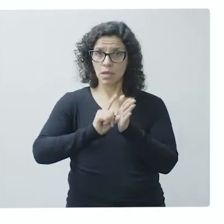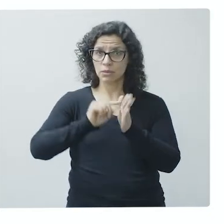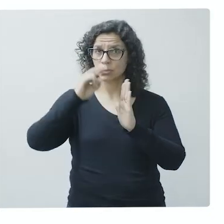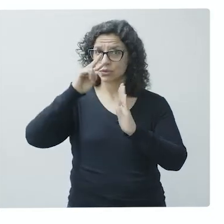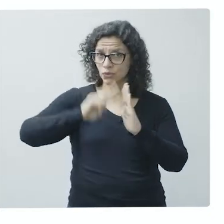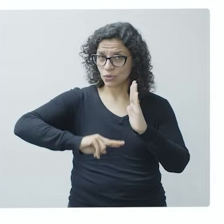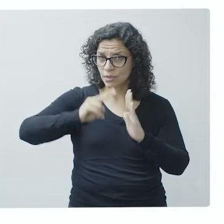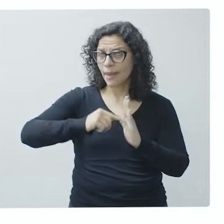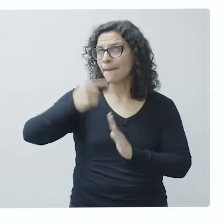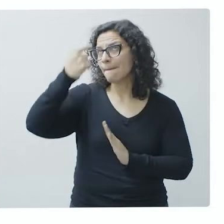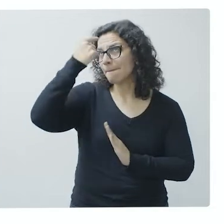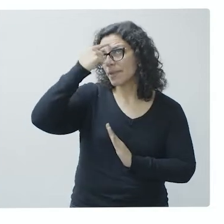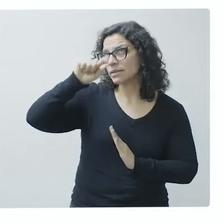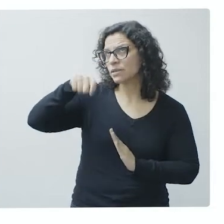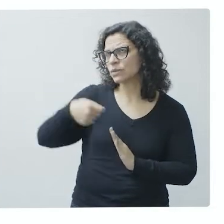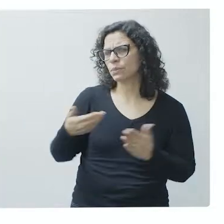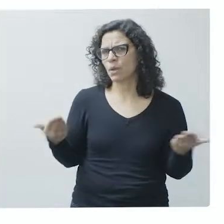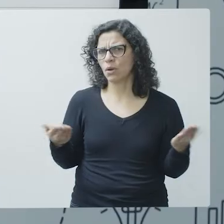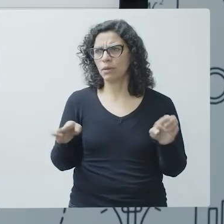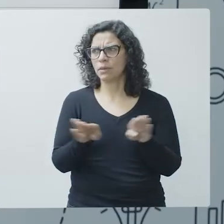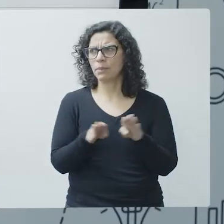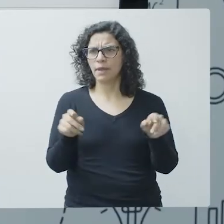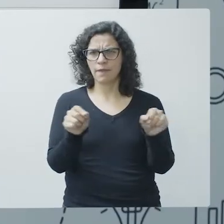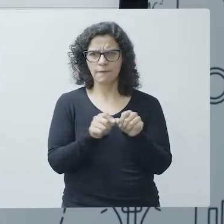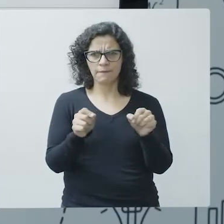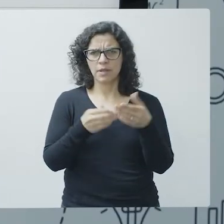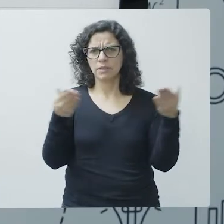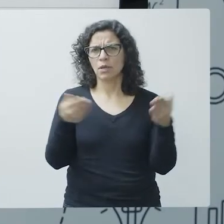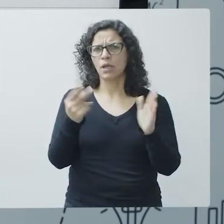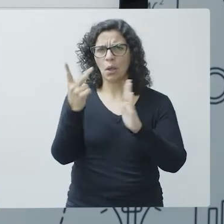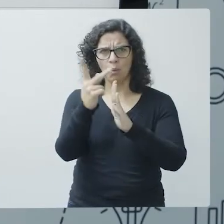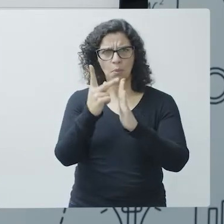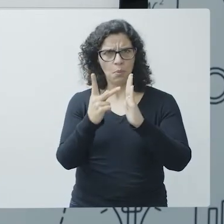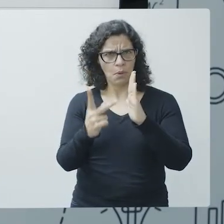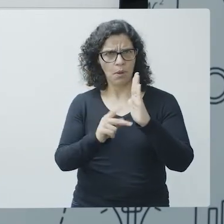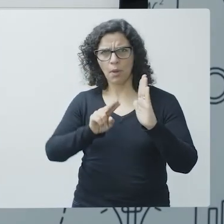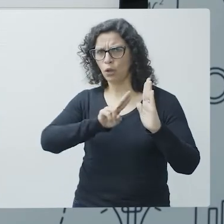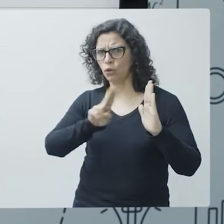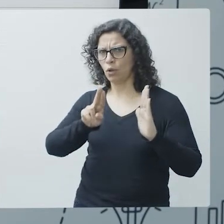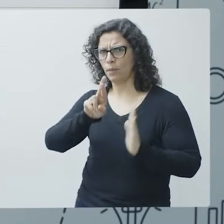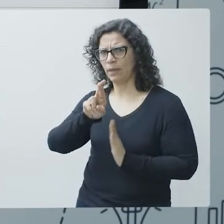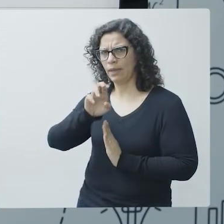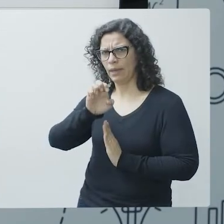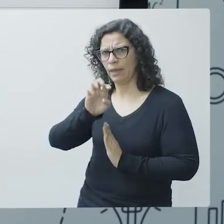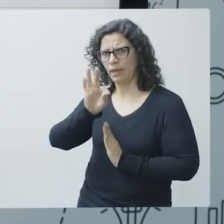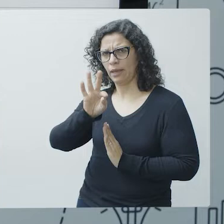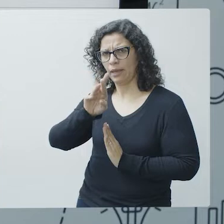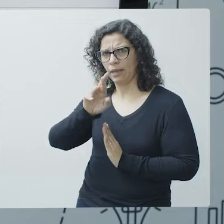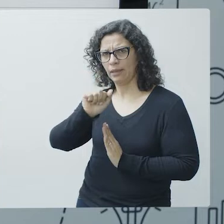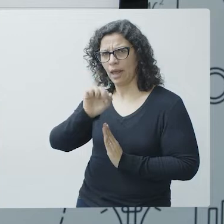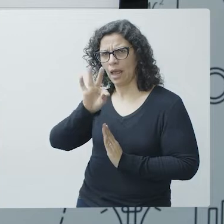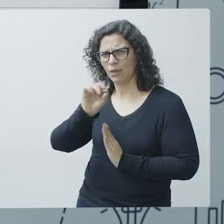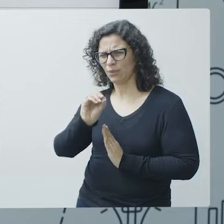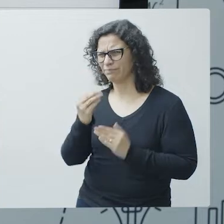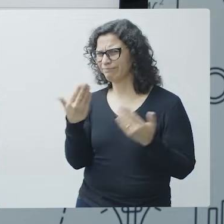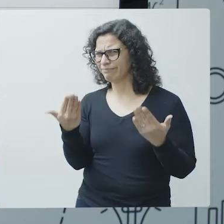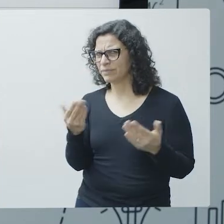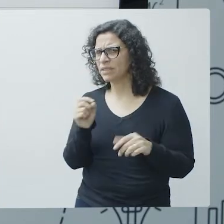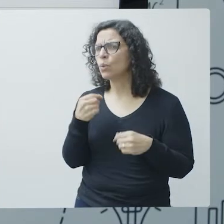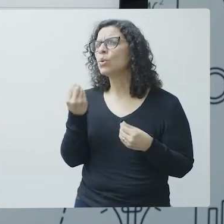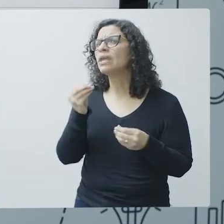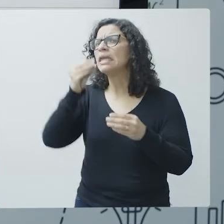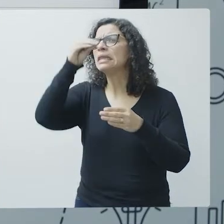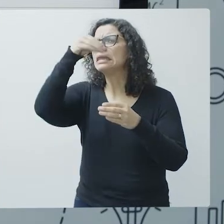quê? Pensar um pouquinho. Peguei ali um poema com o título Retrato. O que será que eu devo